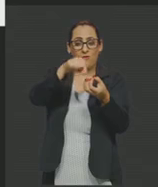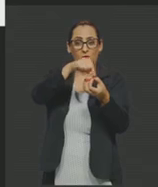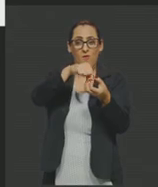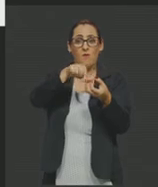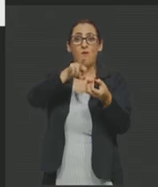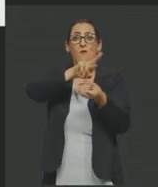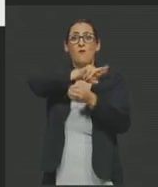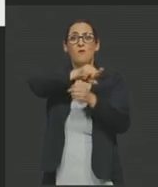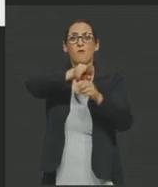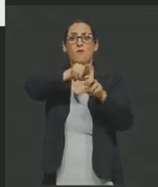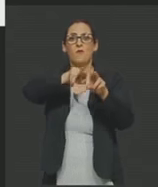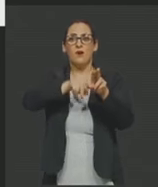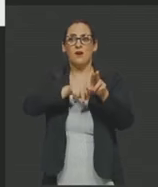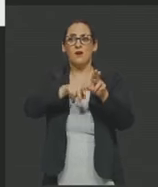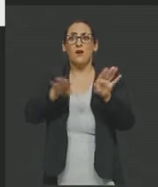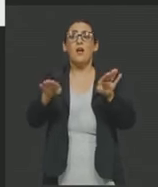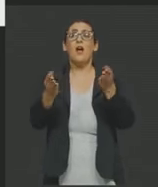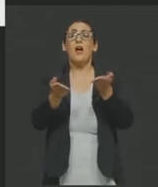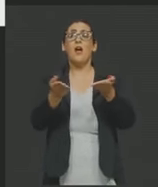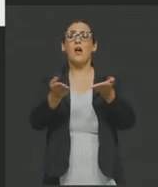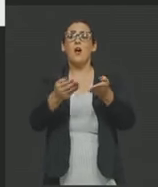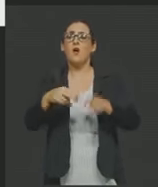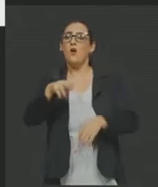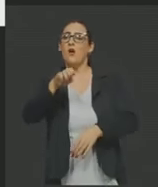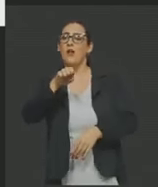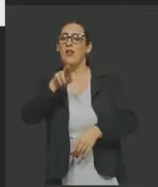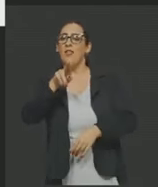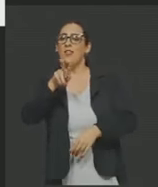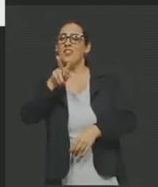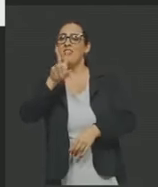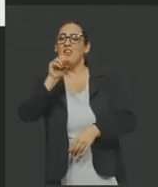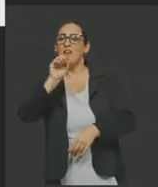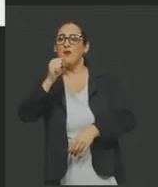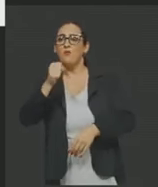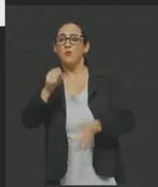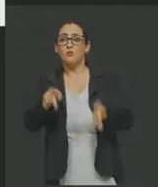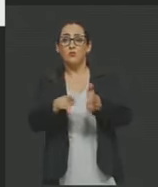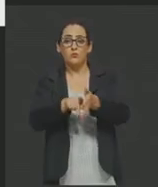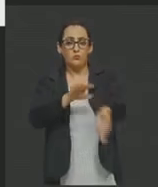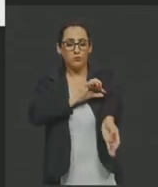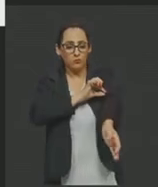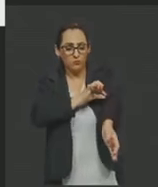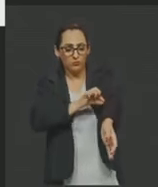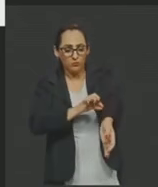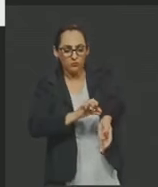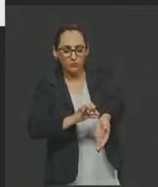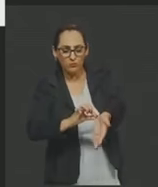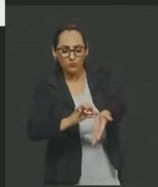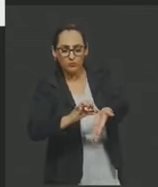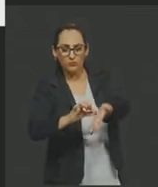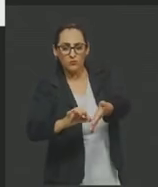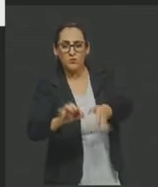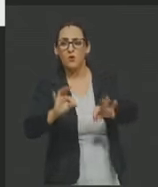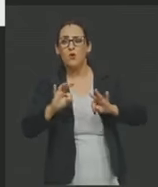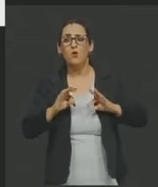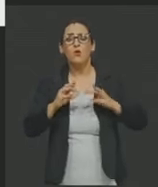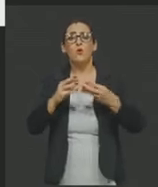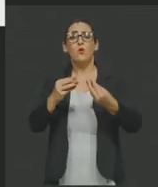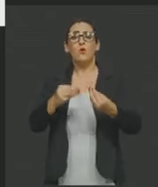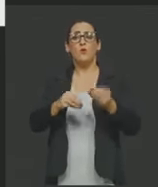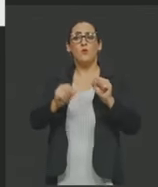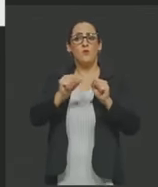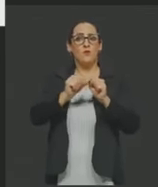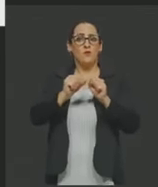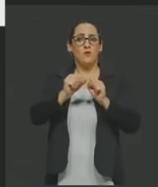nervos são feixes de fibras do axônio, aquela partezinha mais comprida, tá? Então, esses nervos e gânglios vão fazer com que